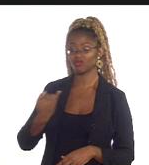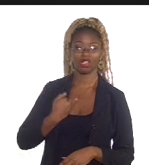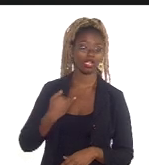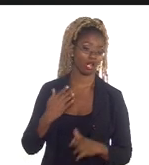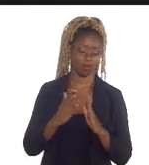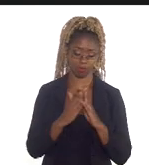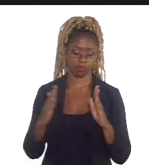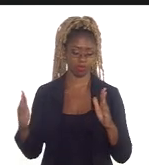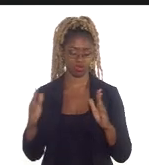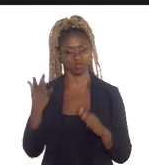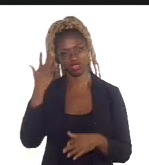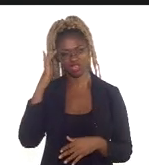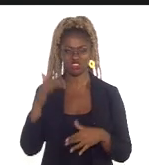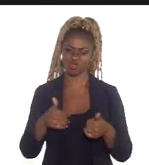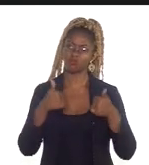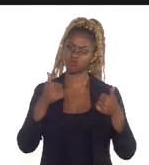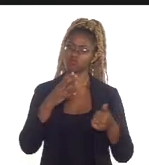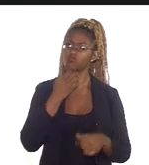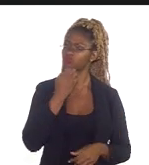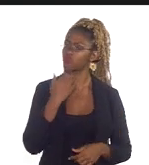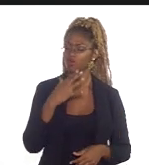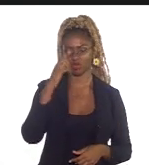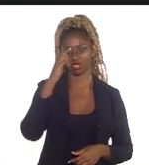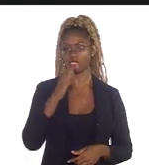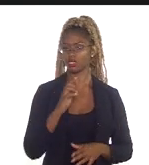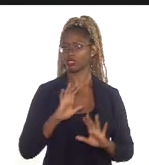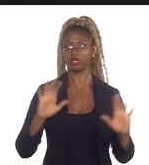considera interessante para ela.